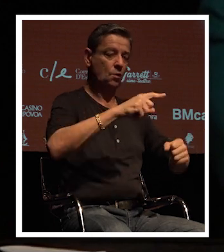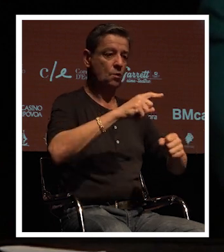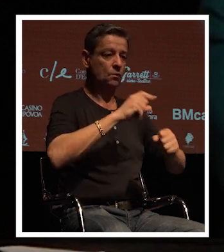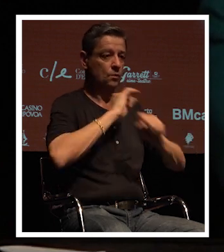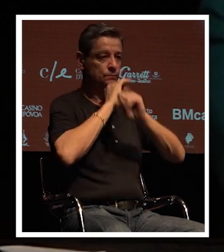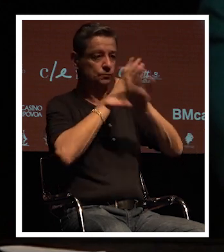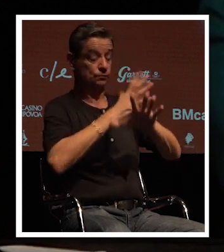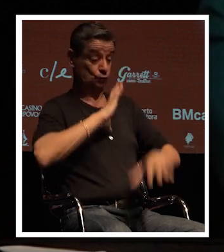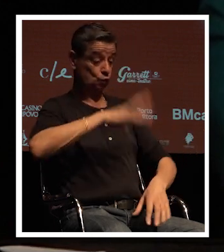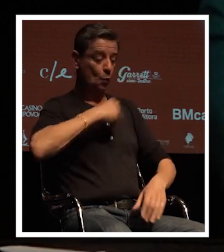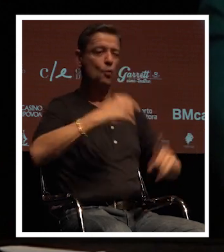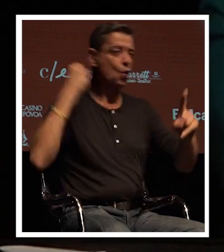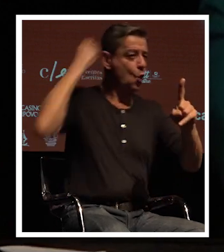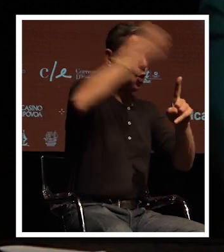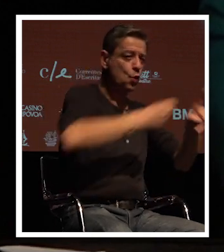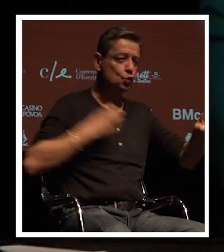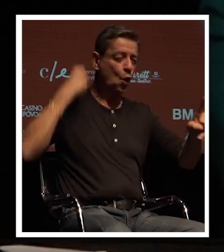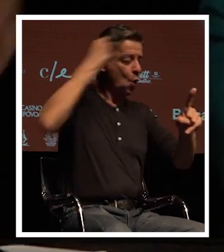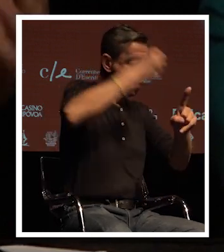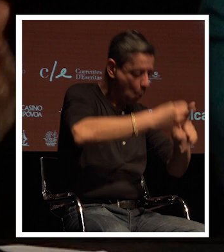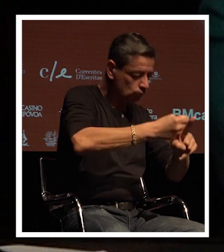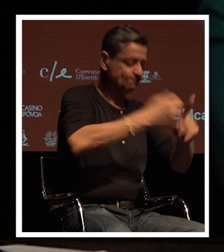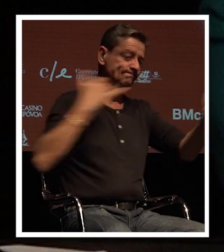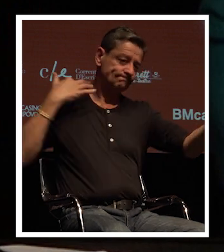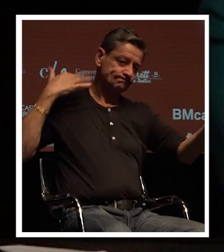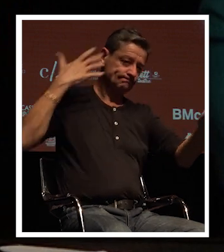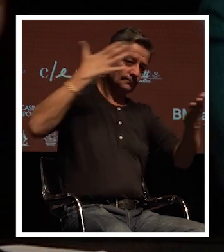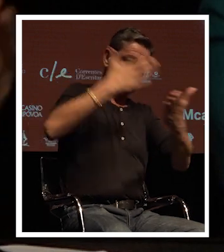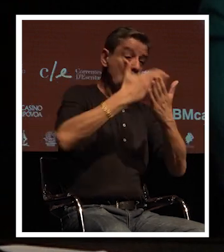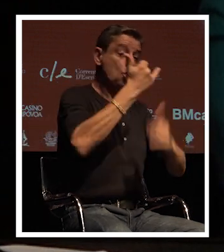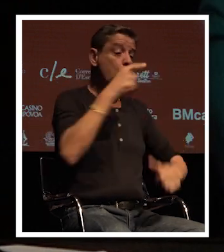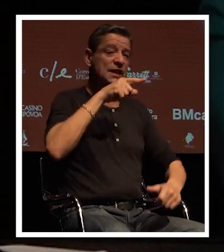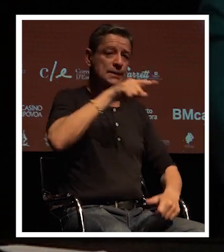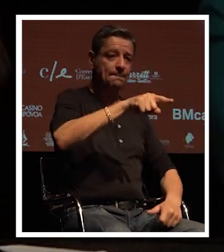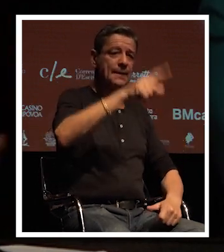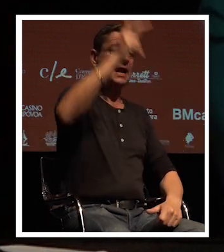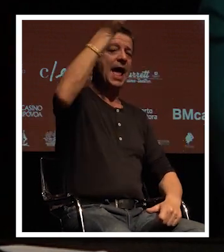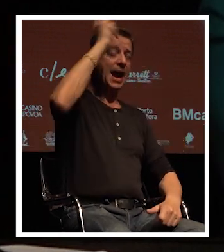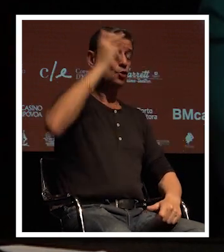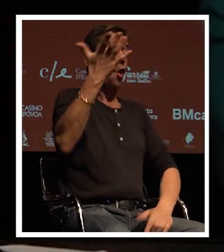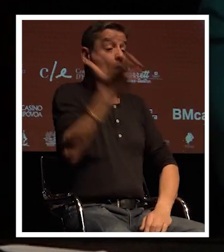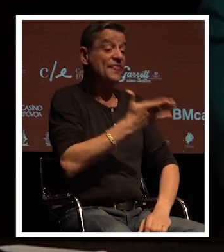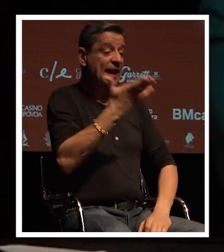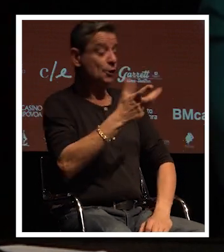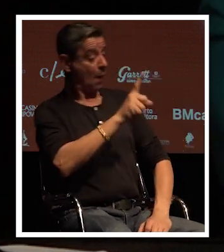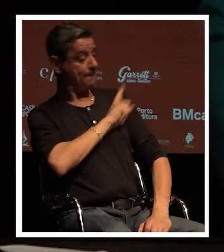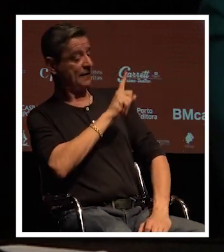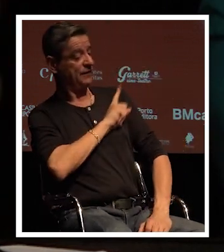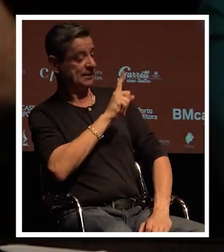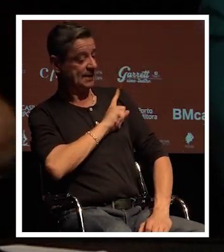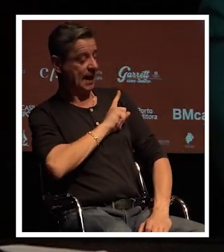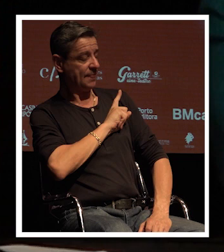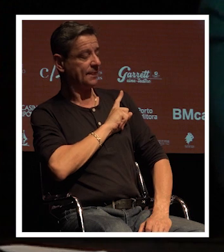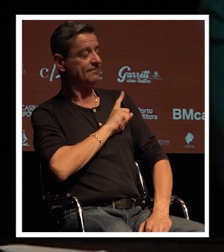qual o mundo lutou durante provavelmente mais de 2000 anos por o direito à privacidade o direito o direito à à